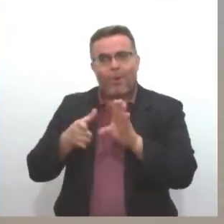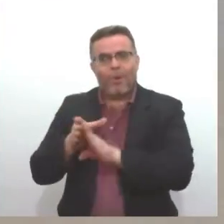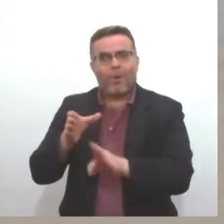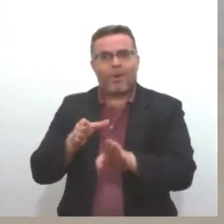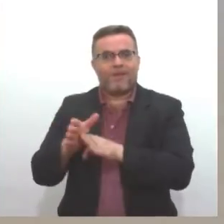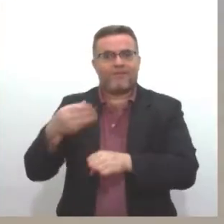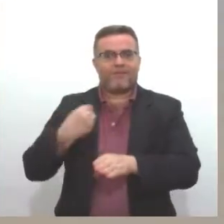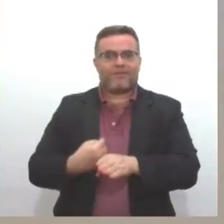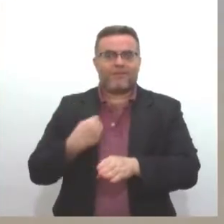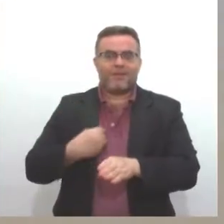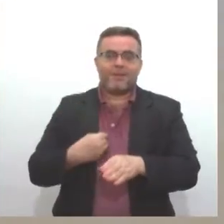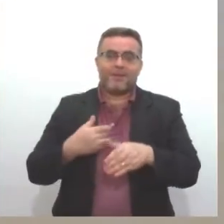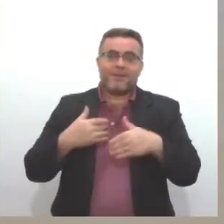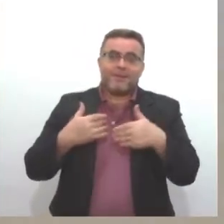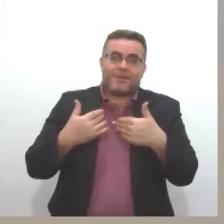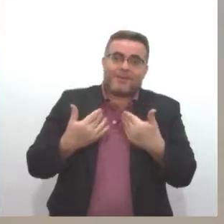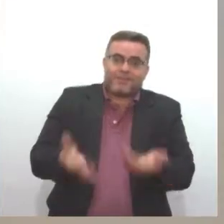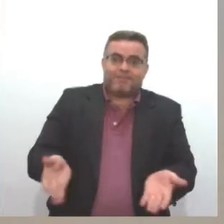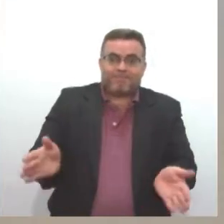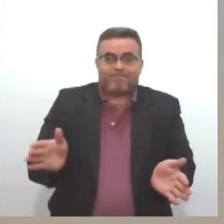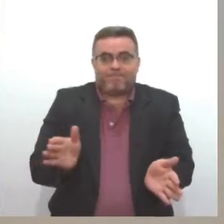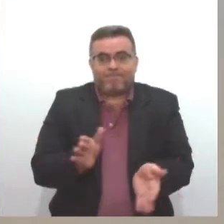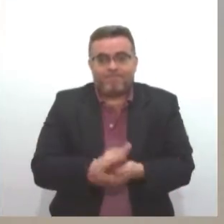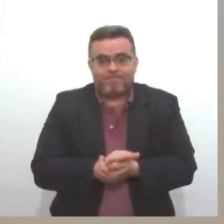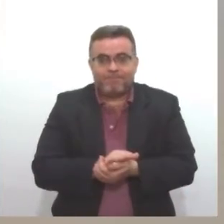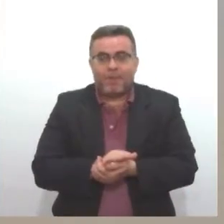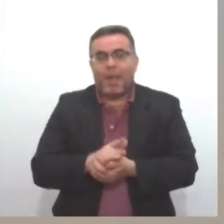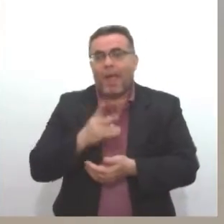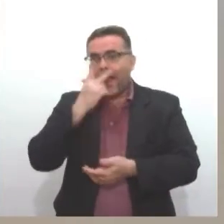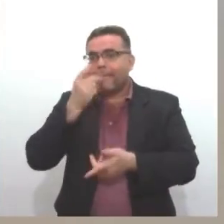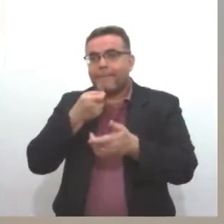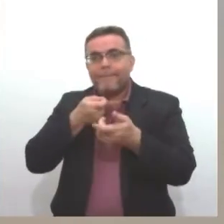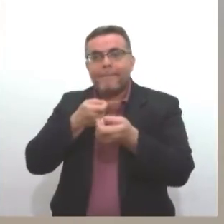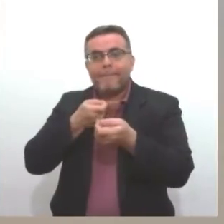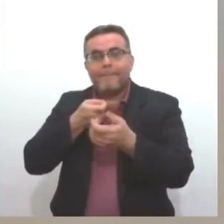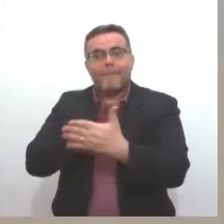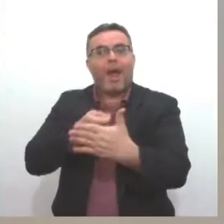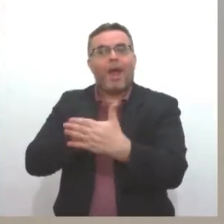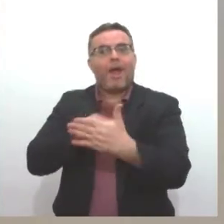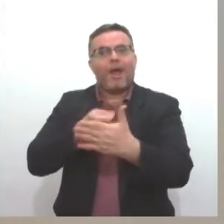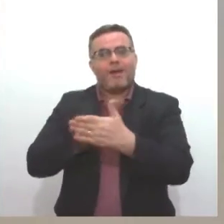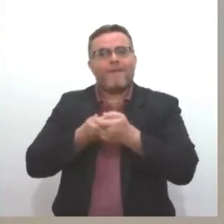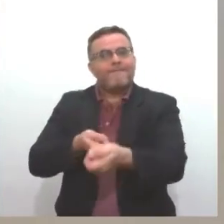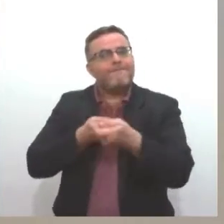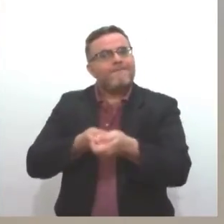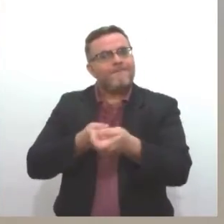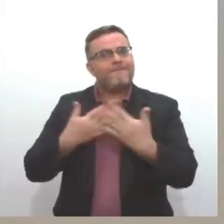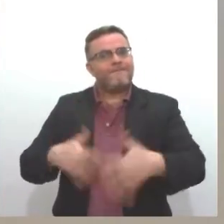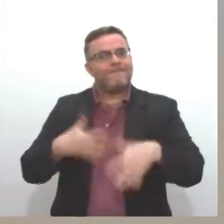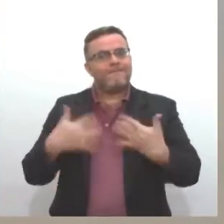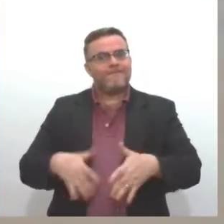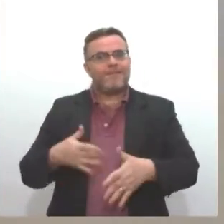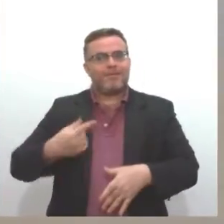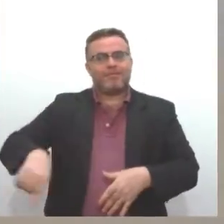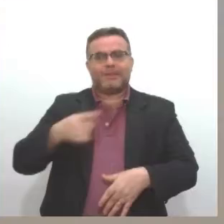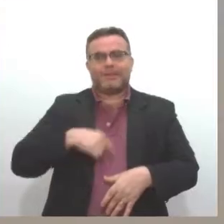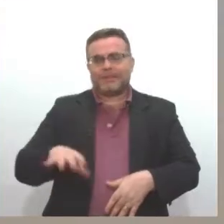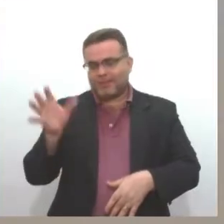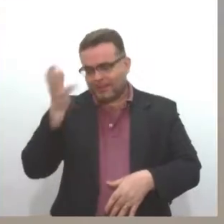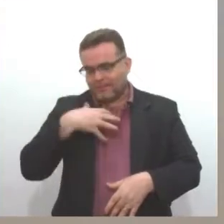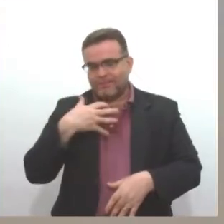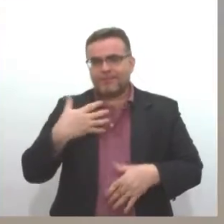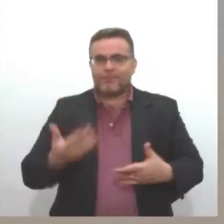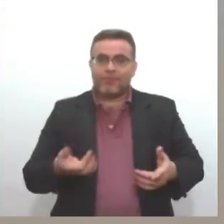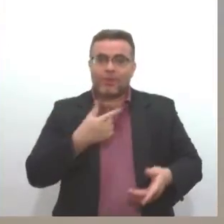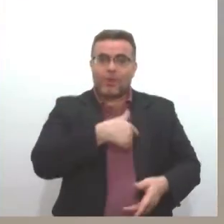vida. É forçar um pouco a barra, porque isso não é o papel da ciência fazer, né? E por outro lado, a religião